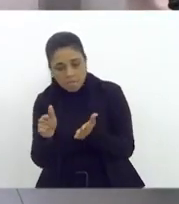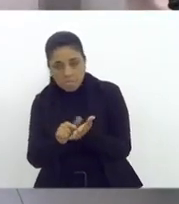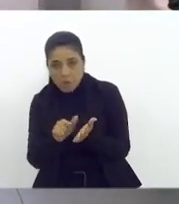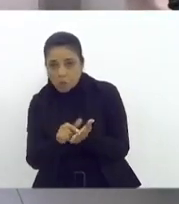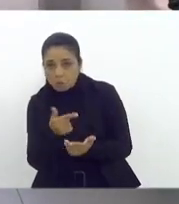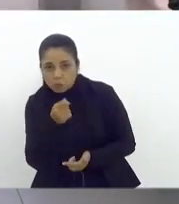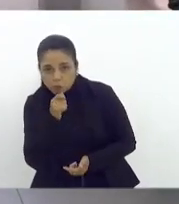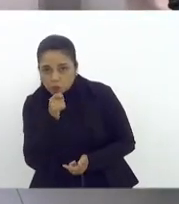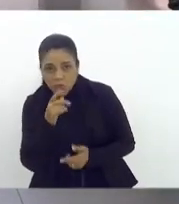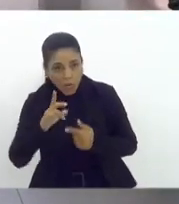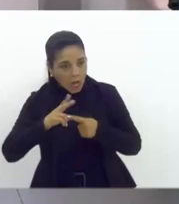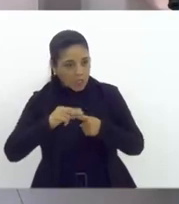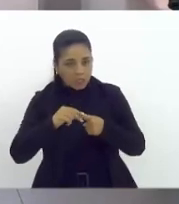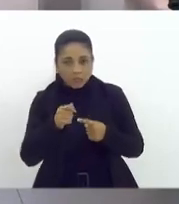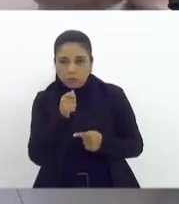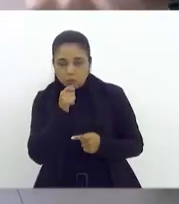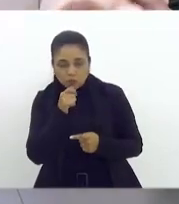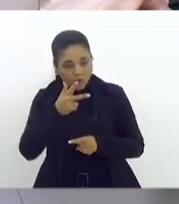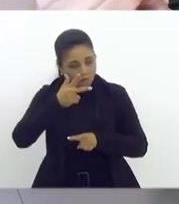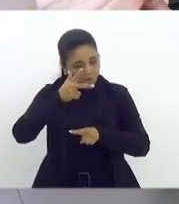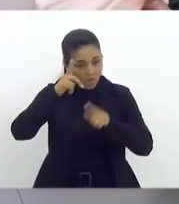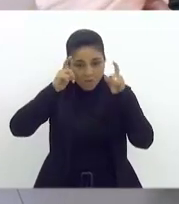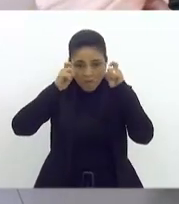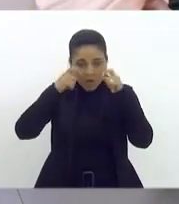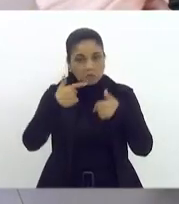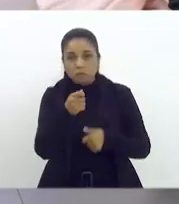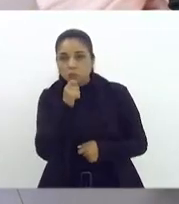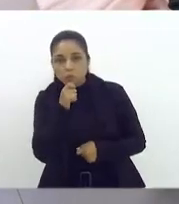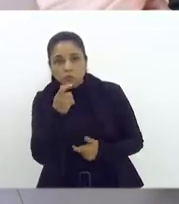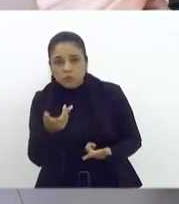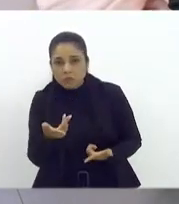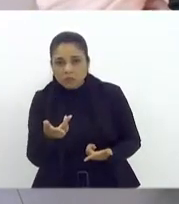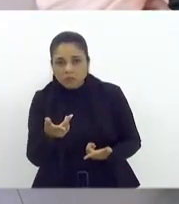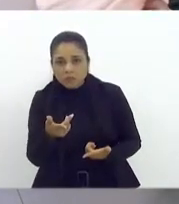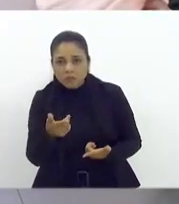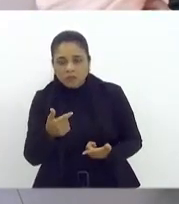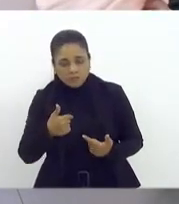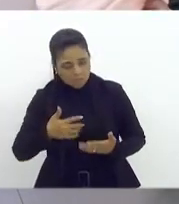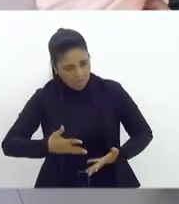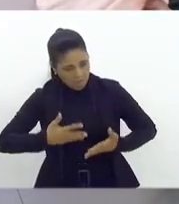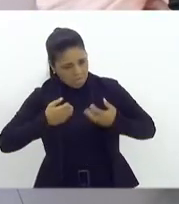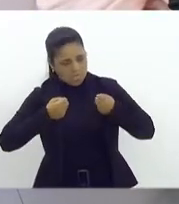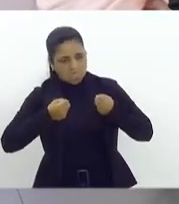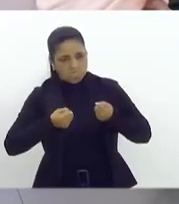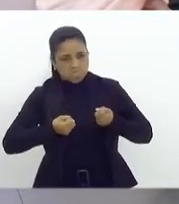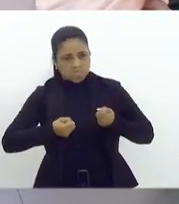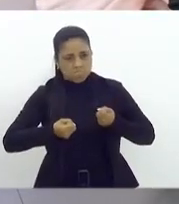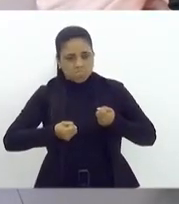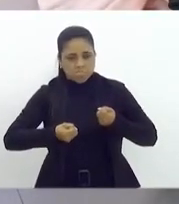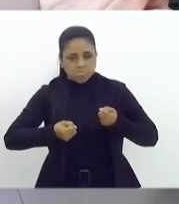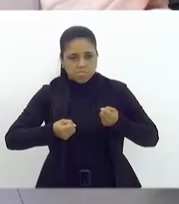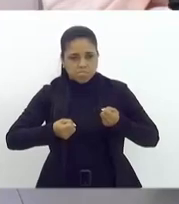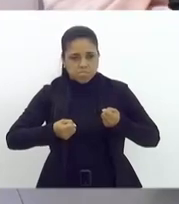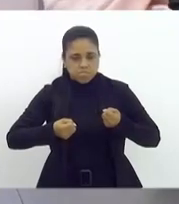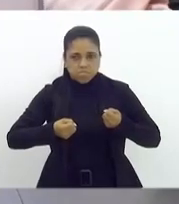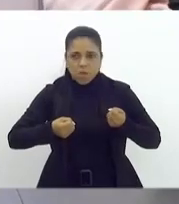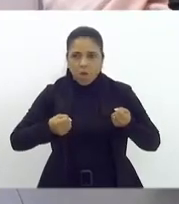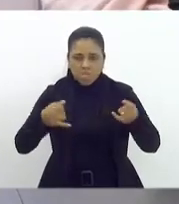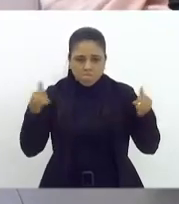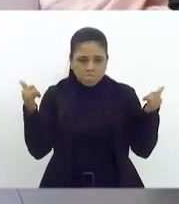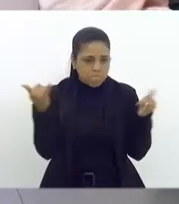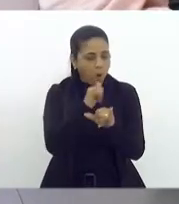sem caneta e sem máquina fotográfica e aquilo para a gente foi um susto nós do jornal